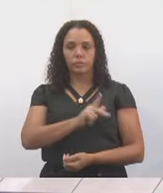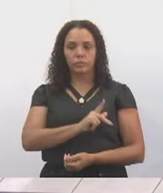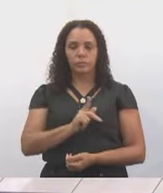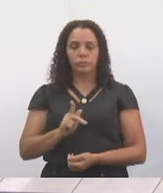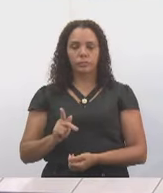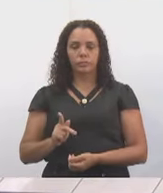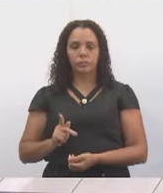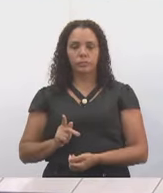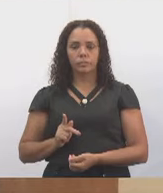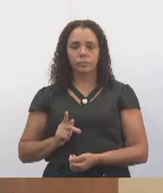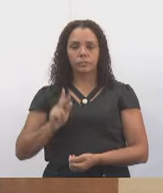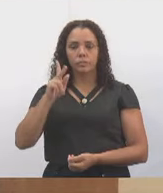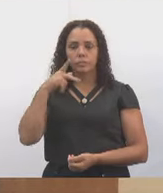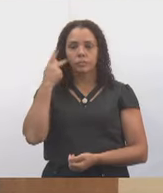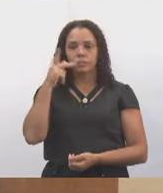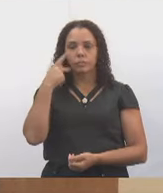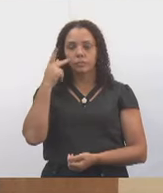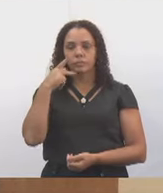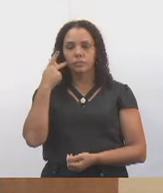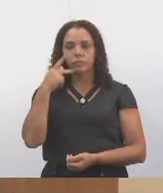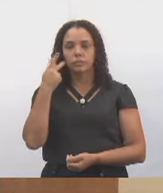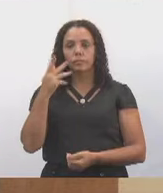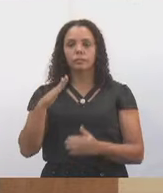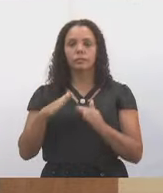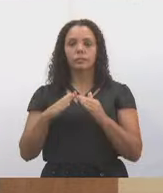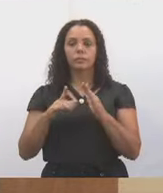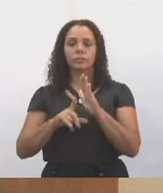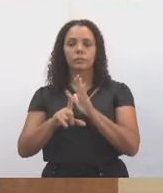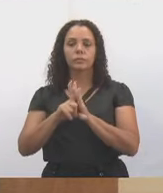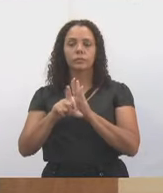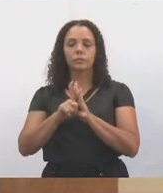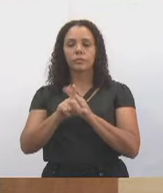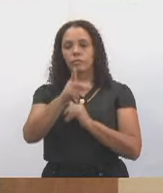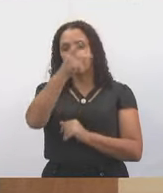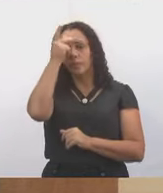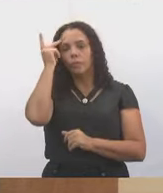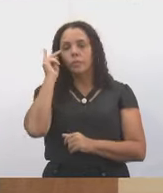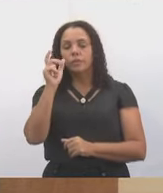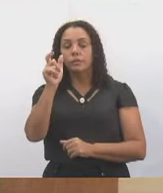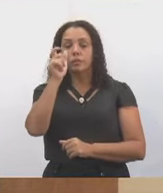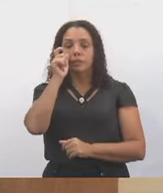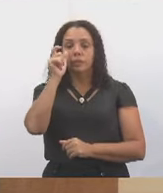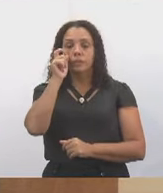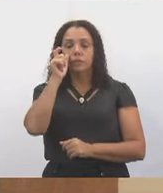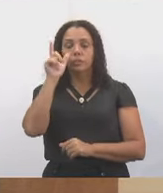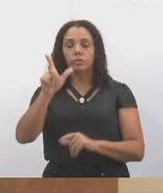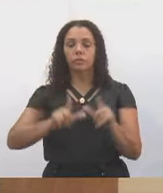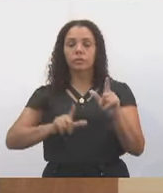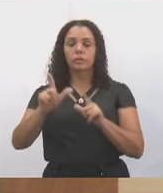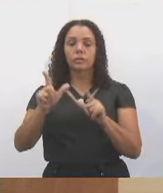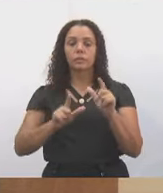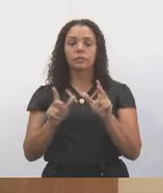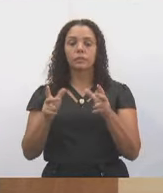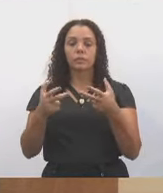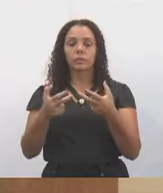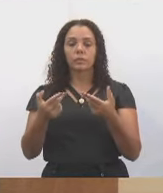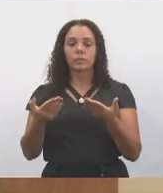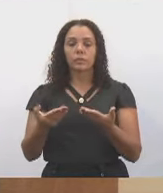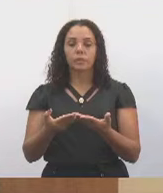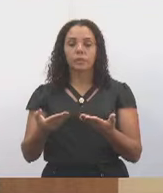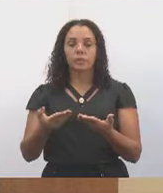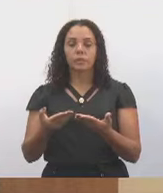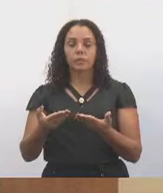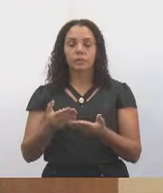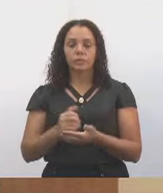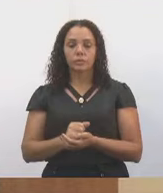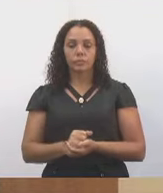Presidente vereadores dessa casa de leis público que assiste a TV Câmara neste exato